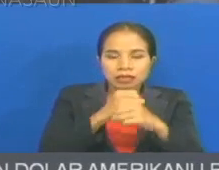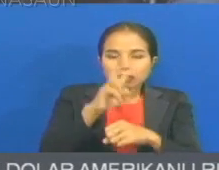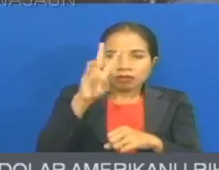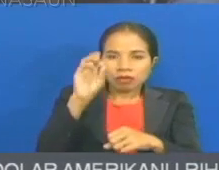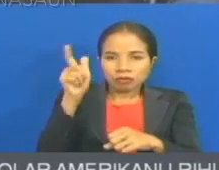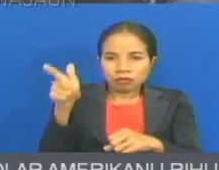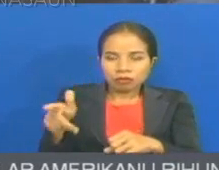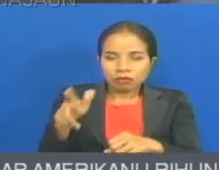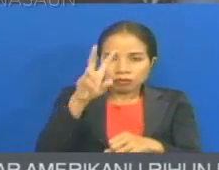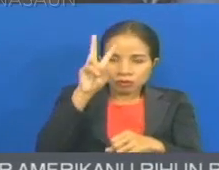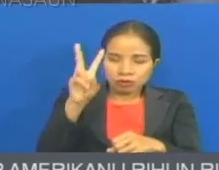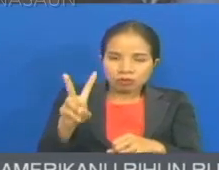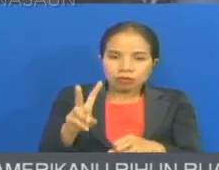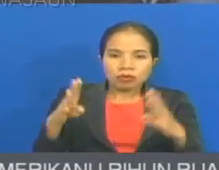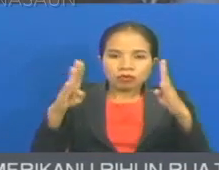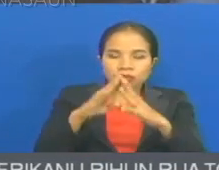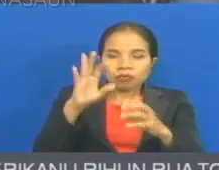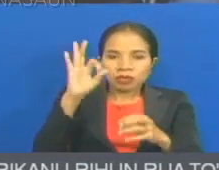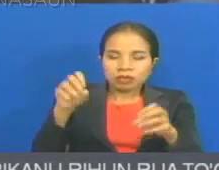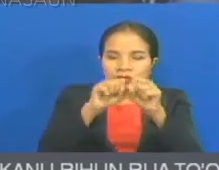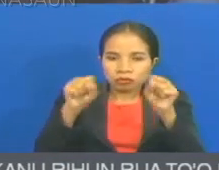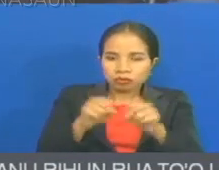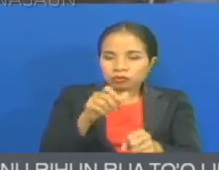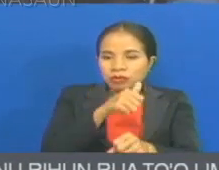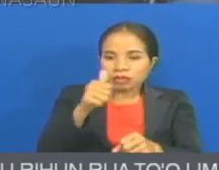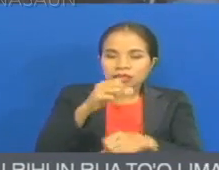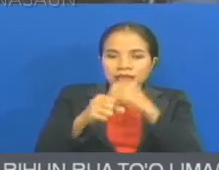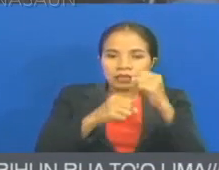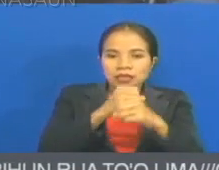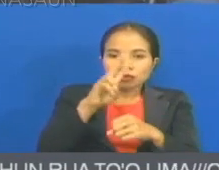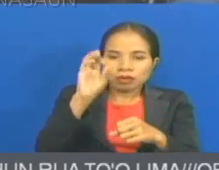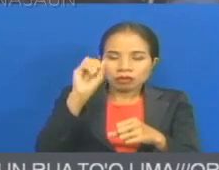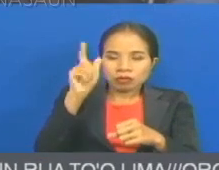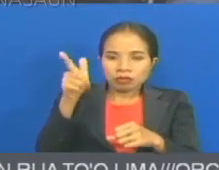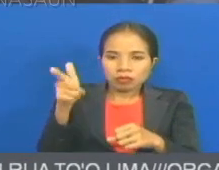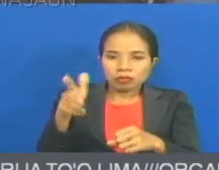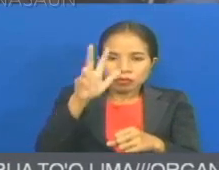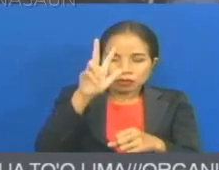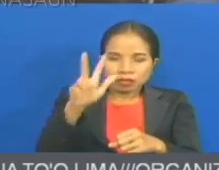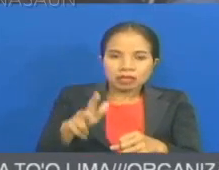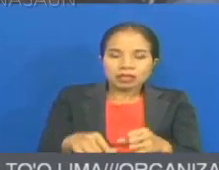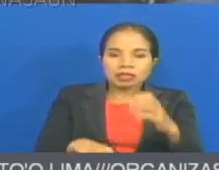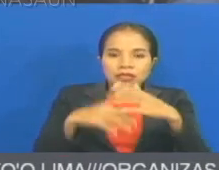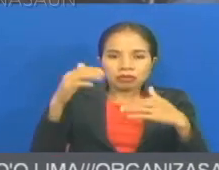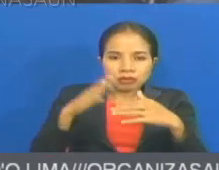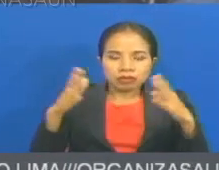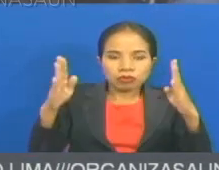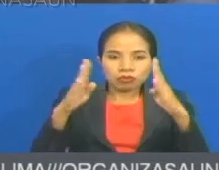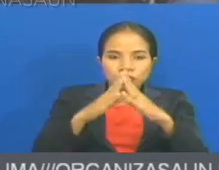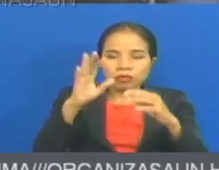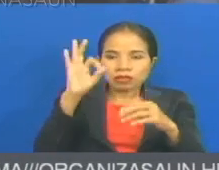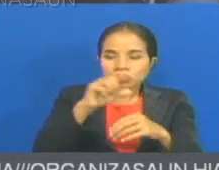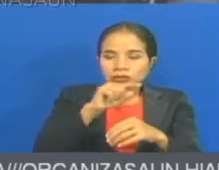nulu resing rua uma sia kada suku no batinan rihun rua rua nulu resing tolu se construi uma sia